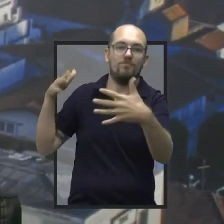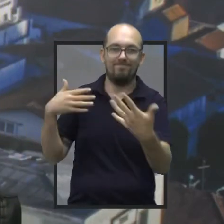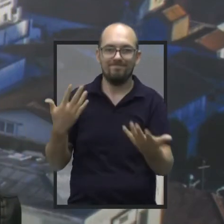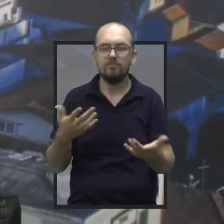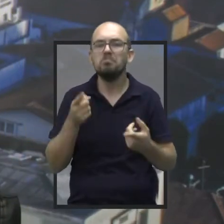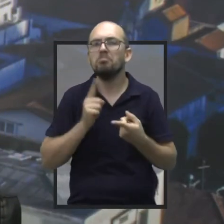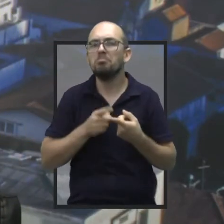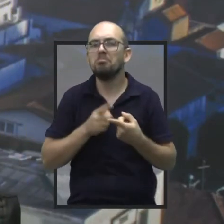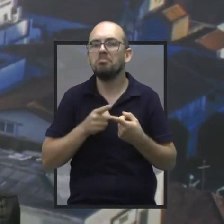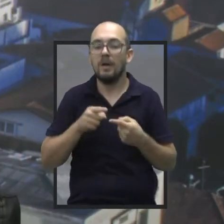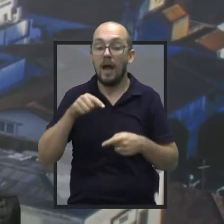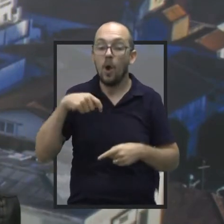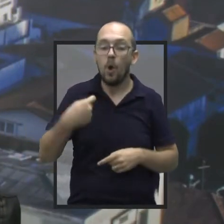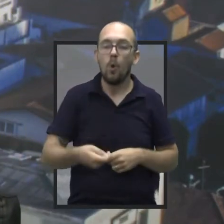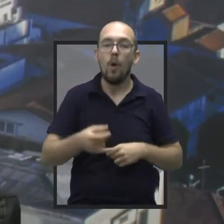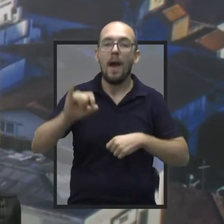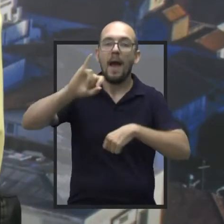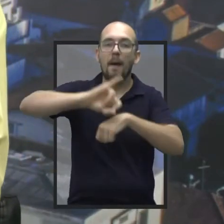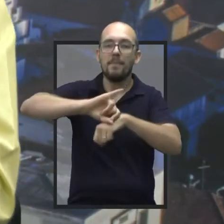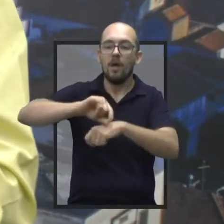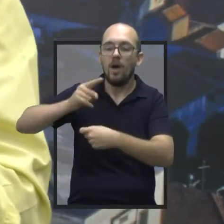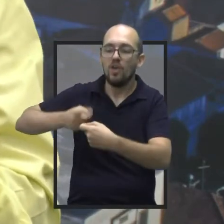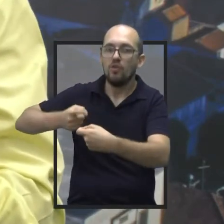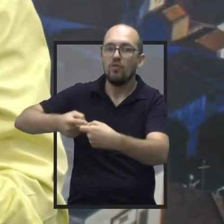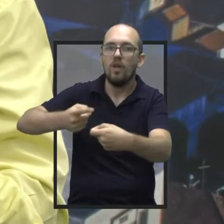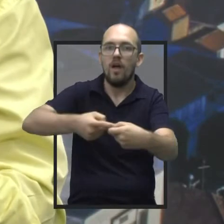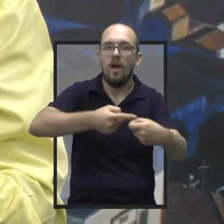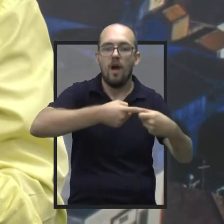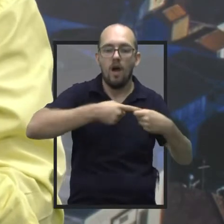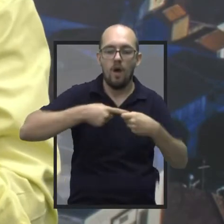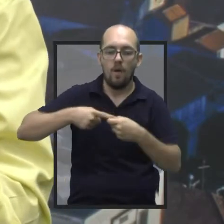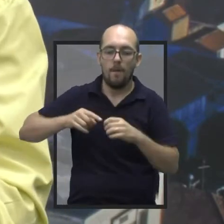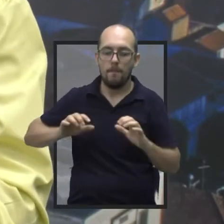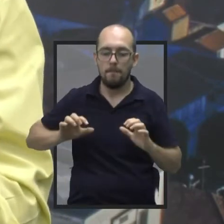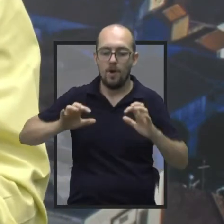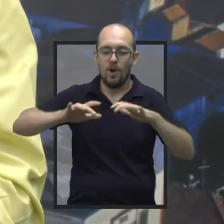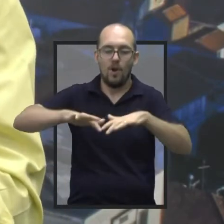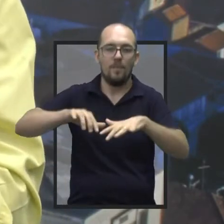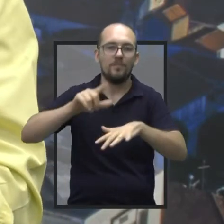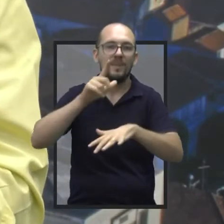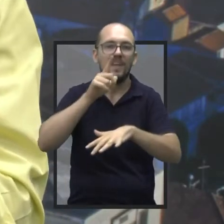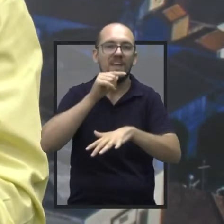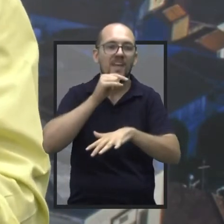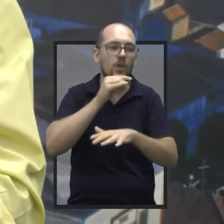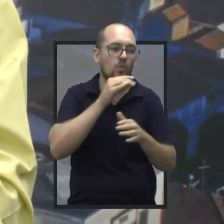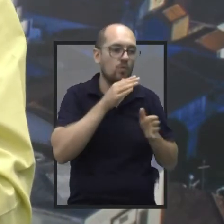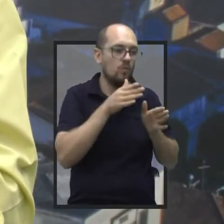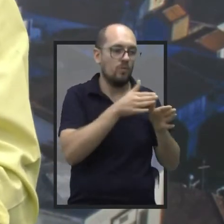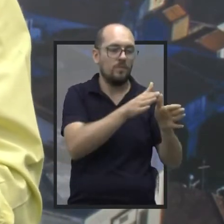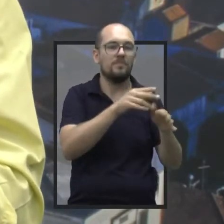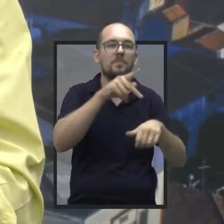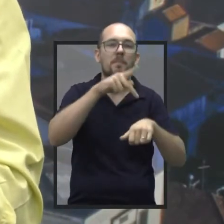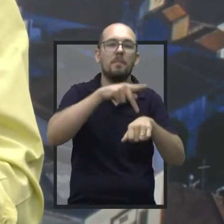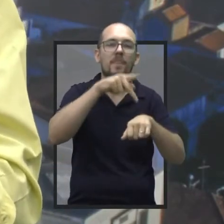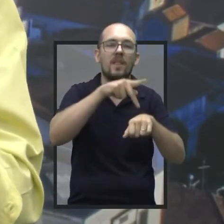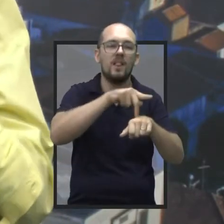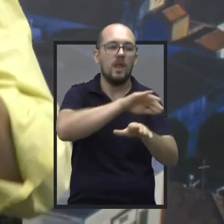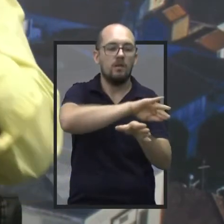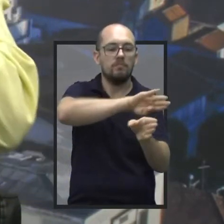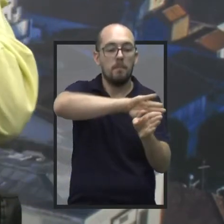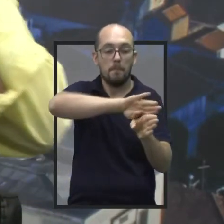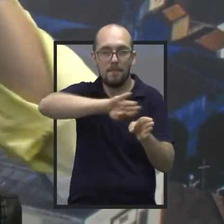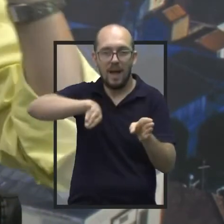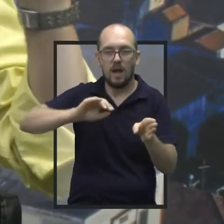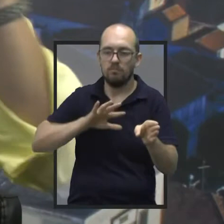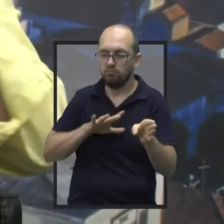como uma capital regional. Sobretudo da margem do rio para cá, de Pederneiras para cá,